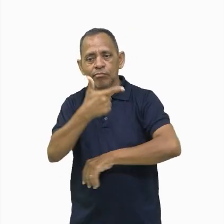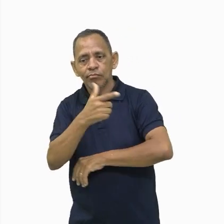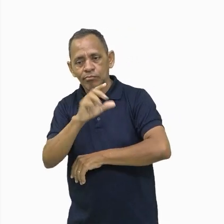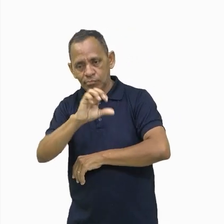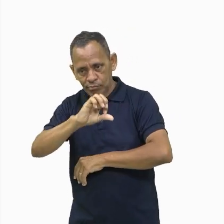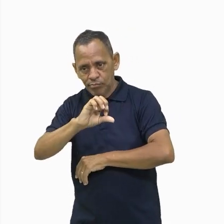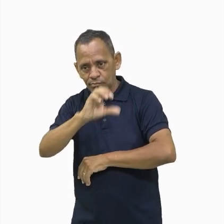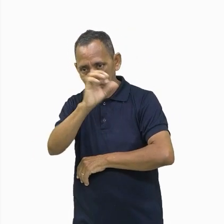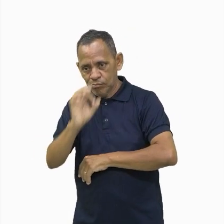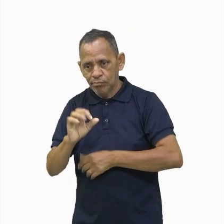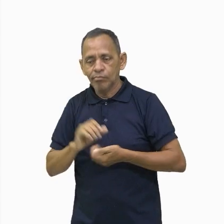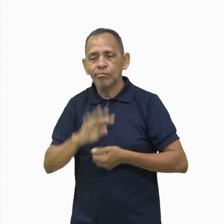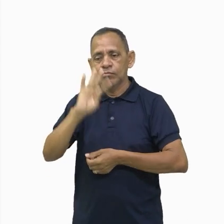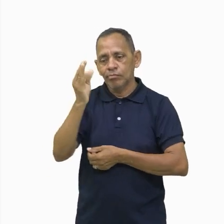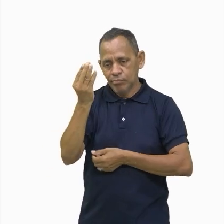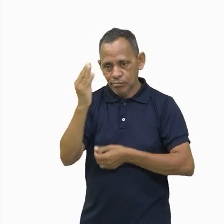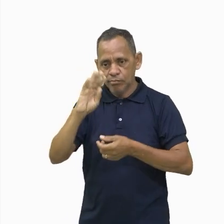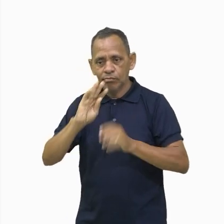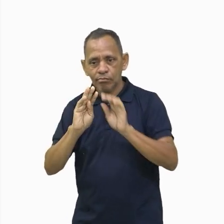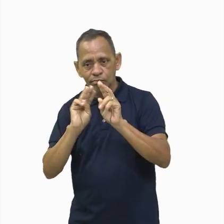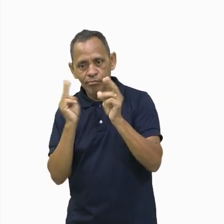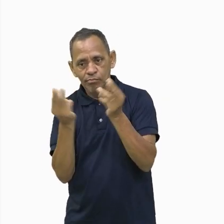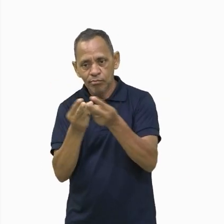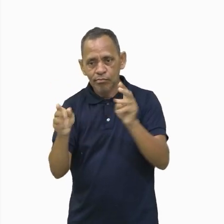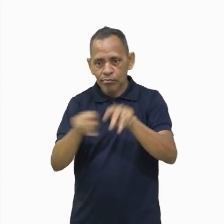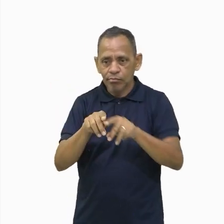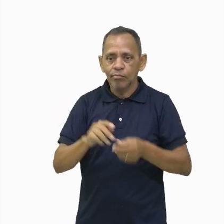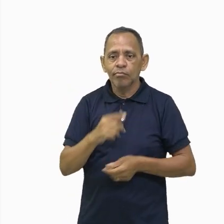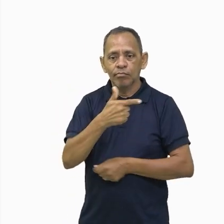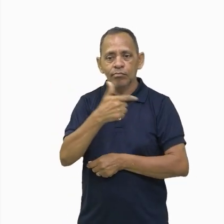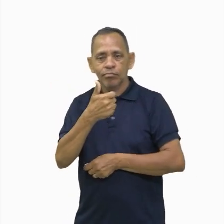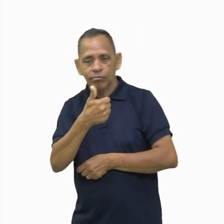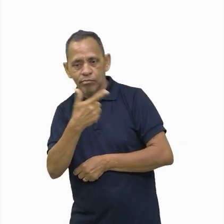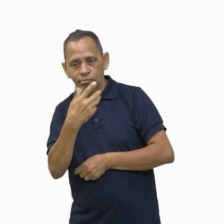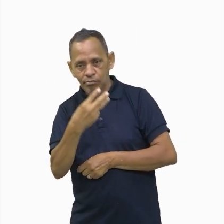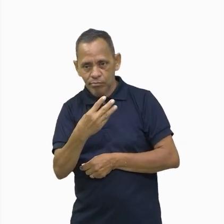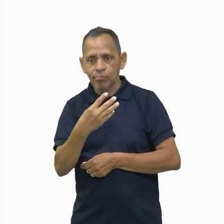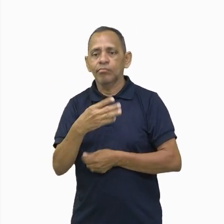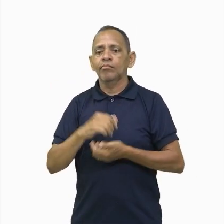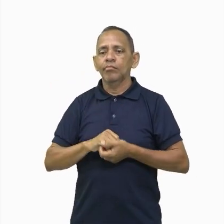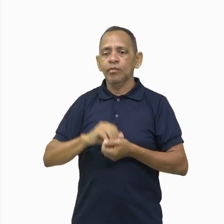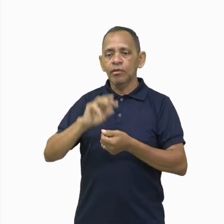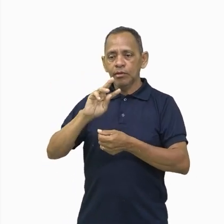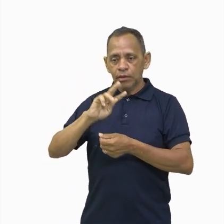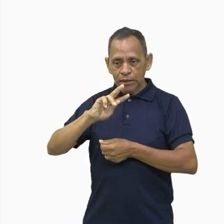a biomassa com 14%, a hidroenergia com 8%,